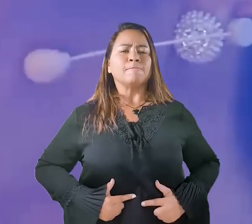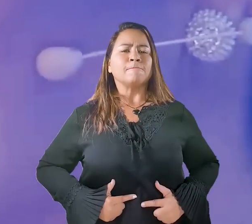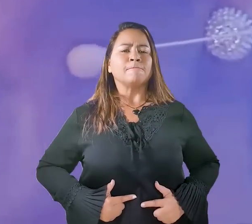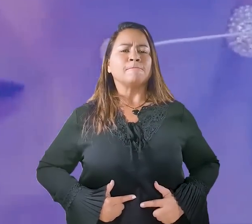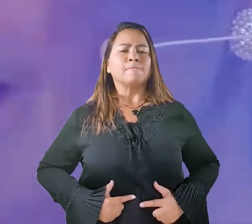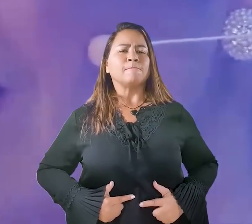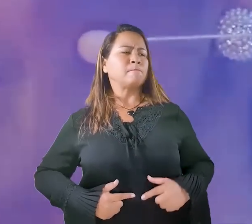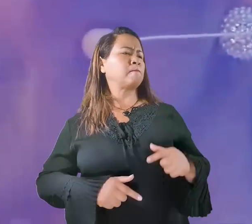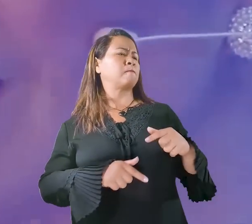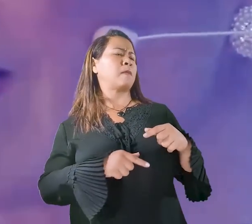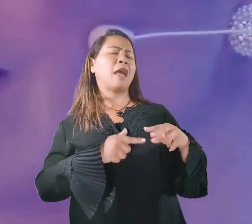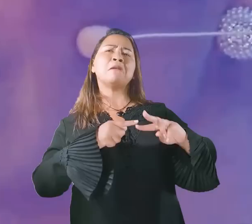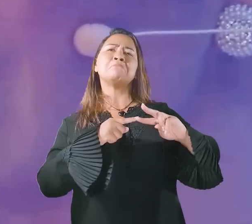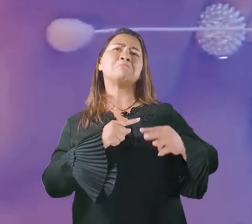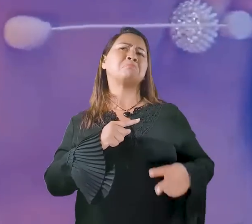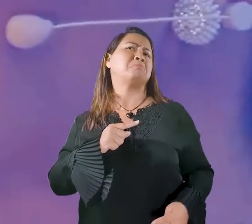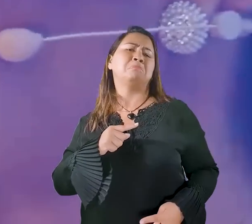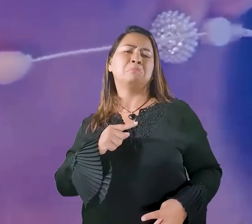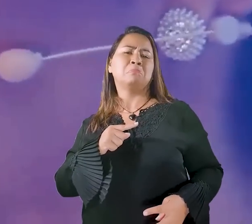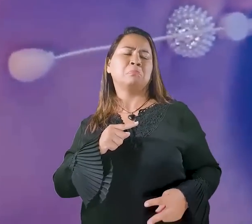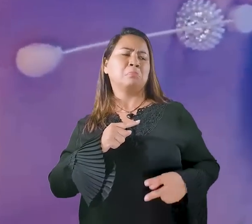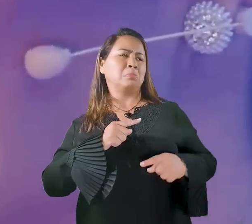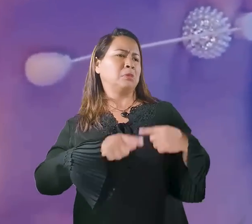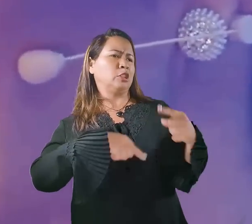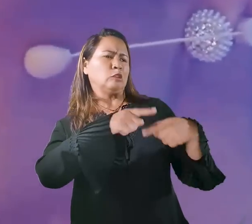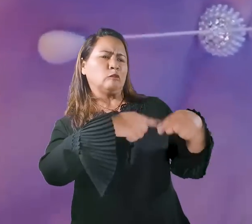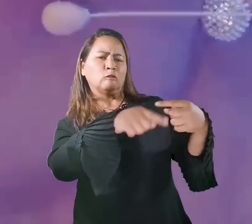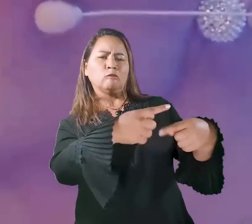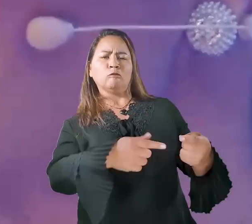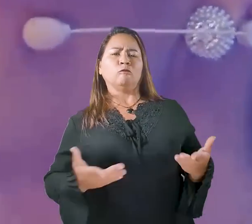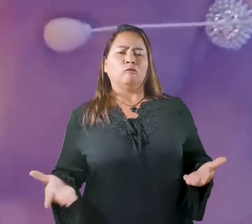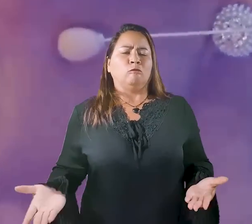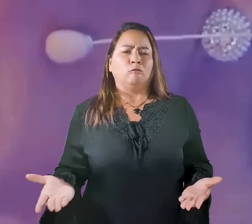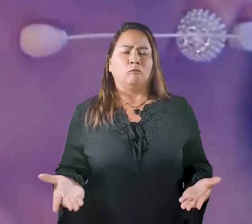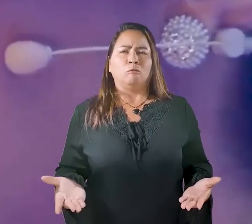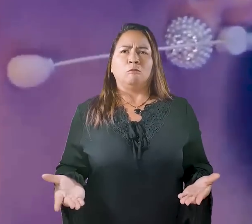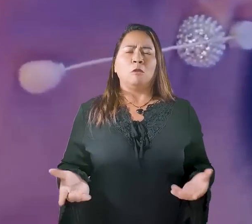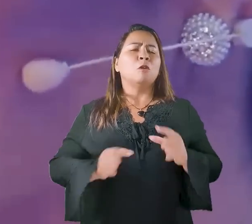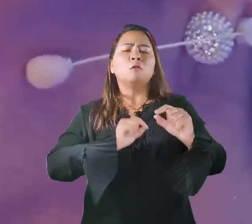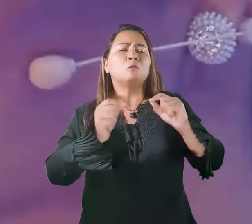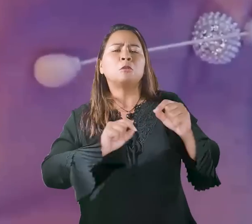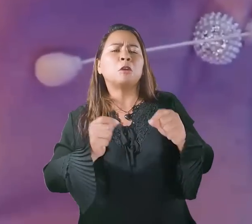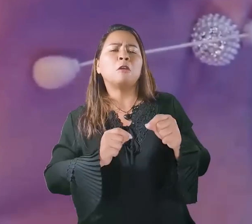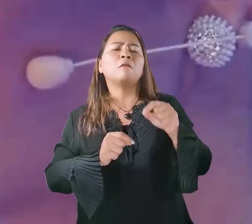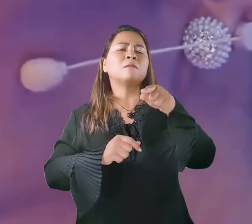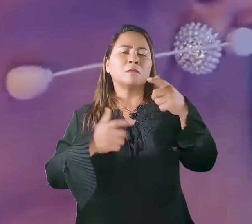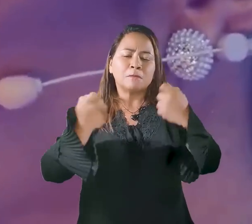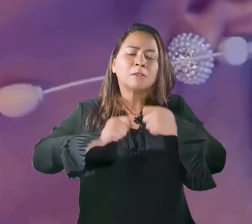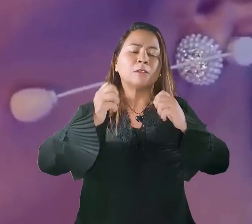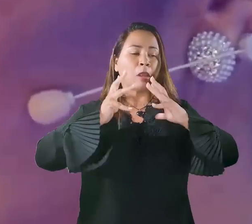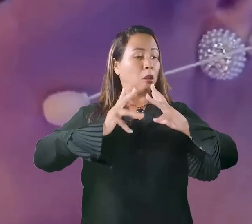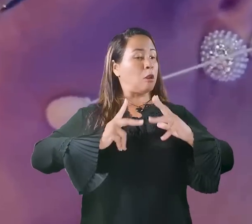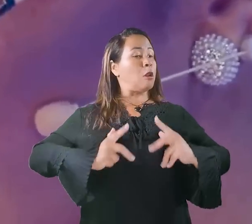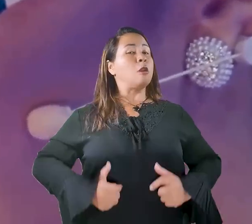Procrastinação. Essa palavra veio aqui gritando na minha cabeça. O que você precisa limpar?